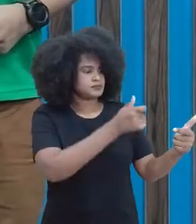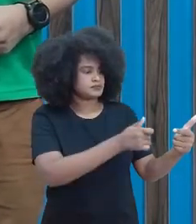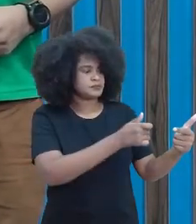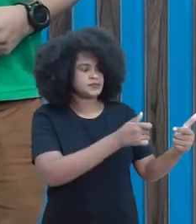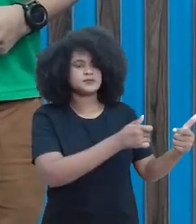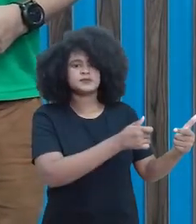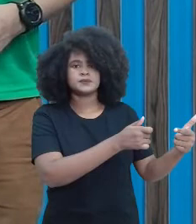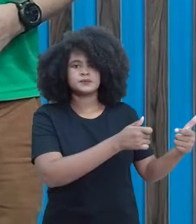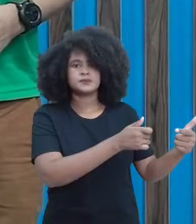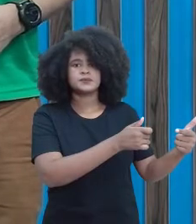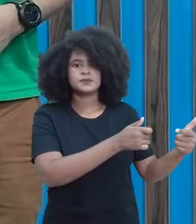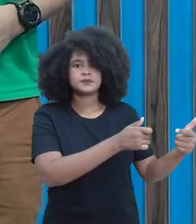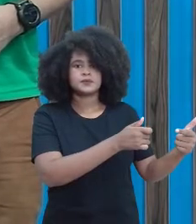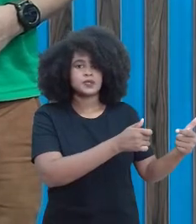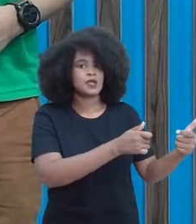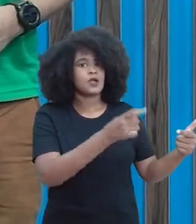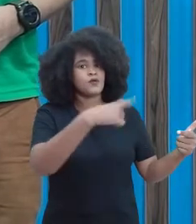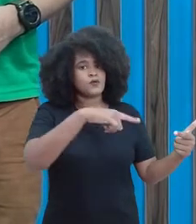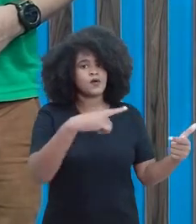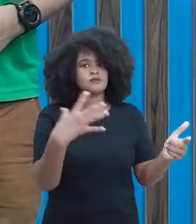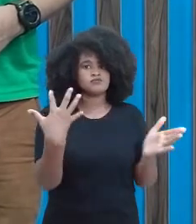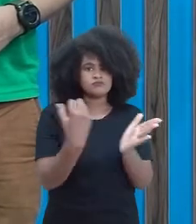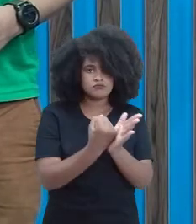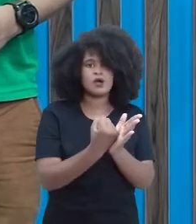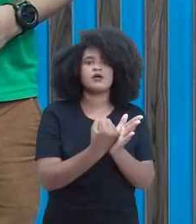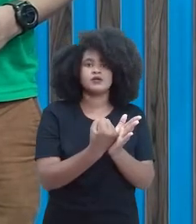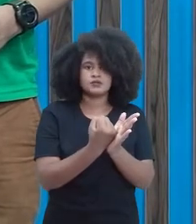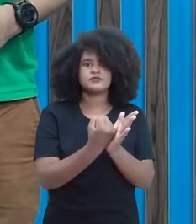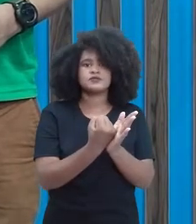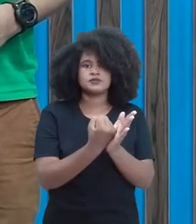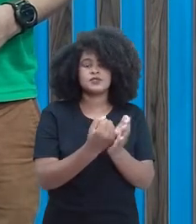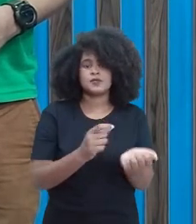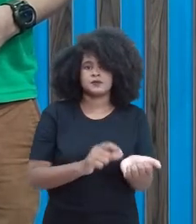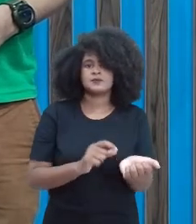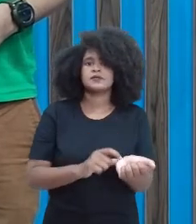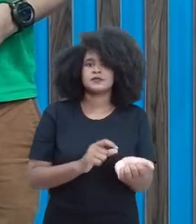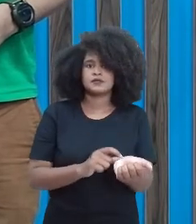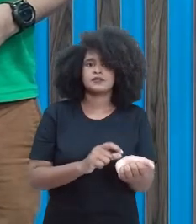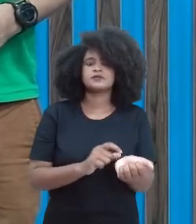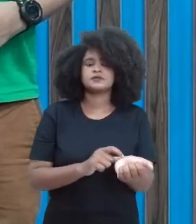você pode baixar o aplicativo do Educa Recife, certo? E